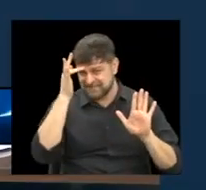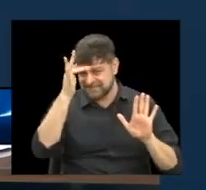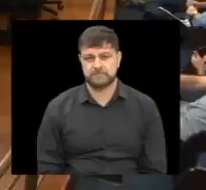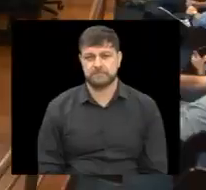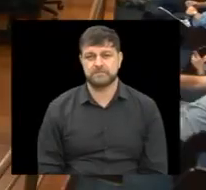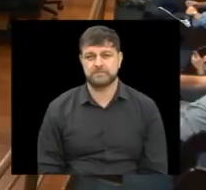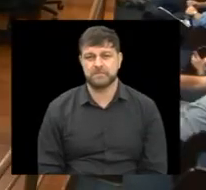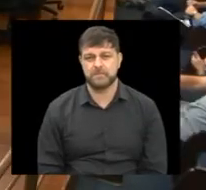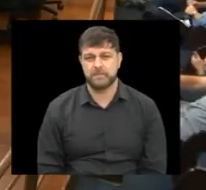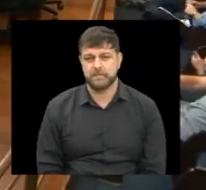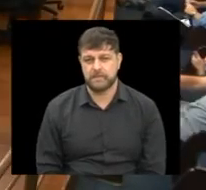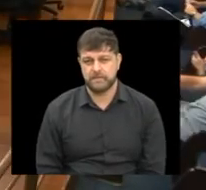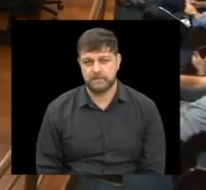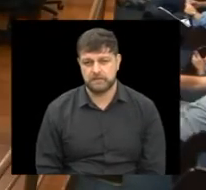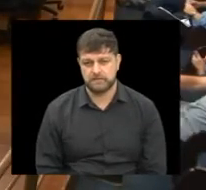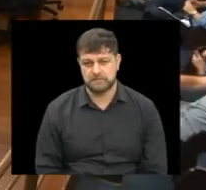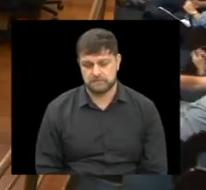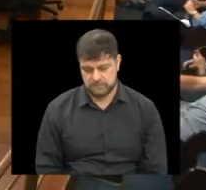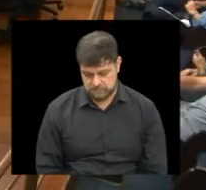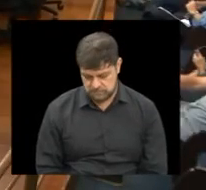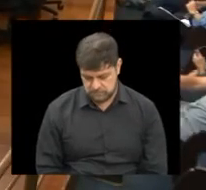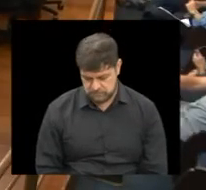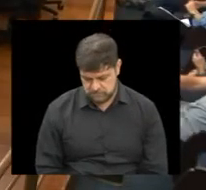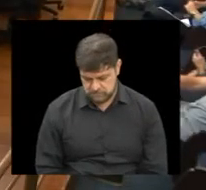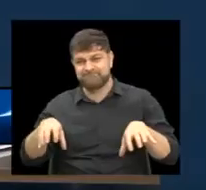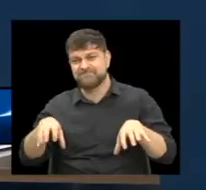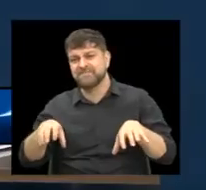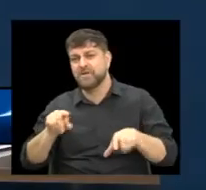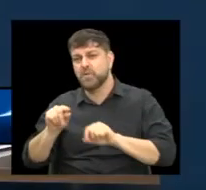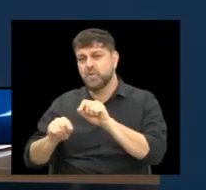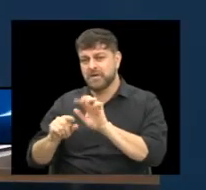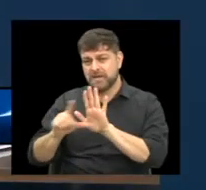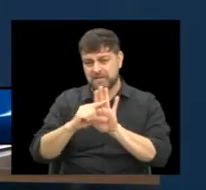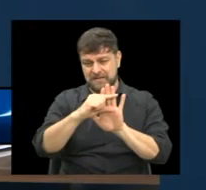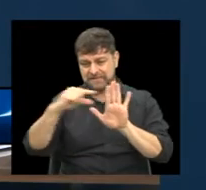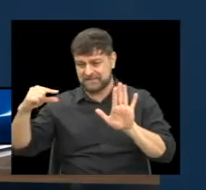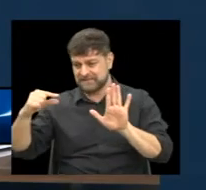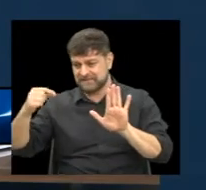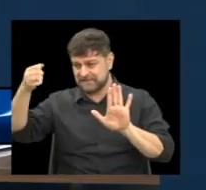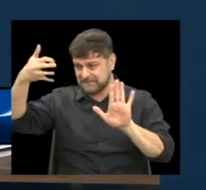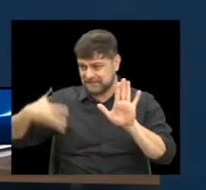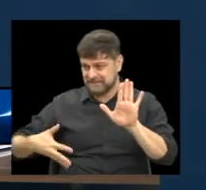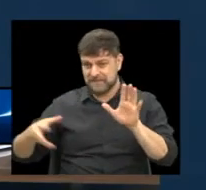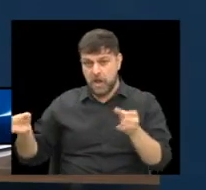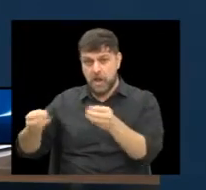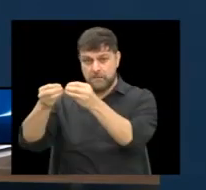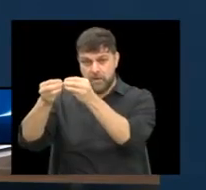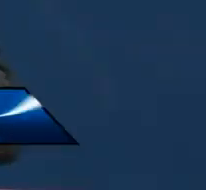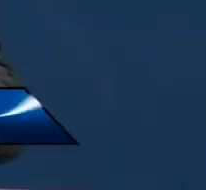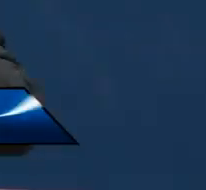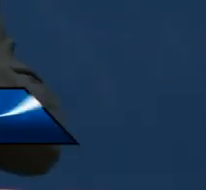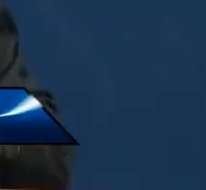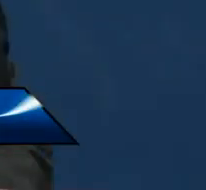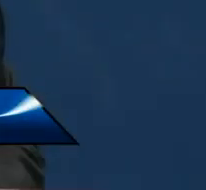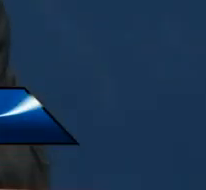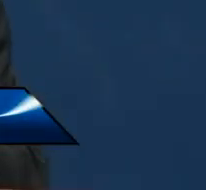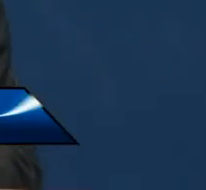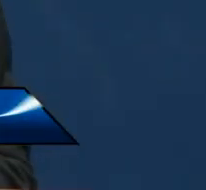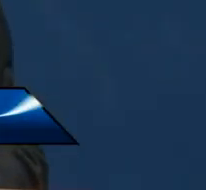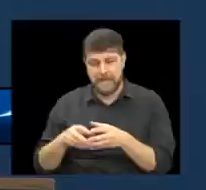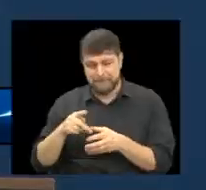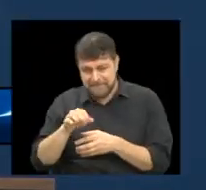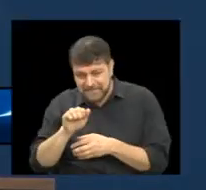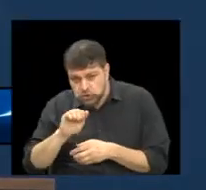ainda pior. O projeto teve 29 votos favoráveis, com votos contrários da vereadora Mariana Conte e dos vereadores